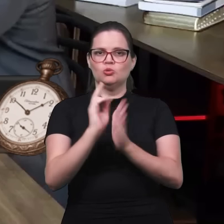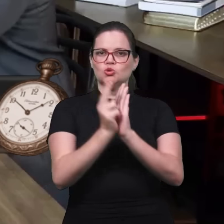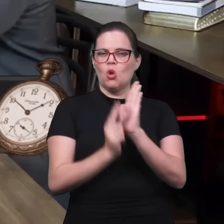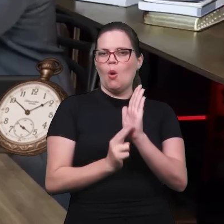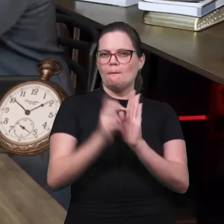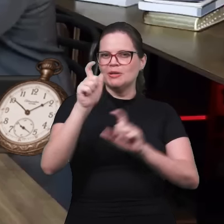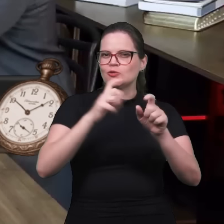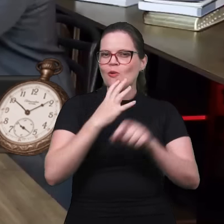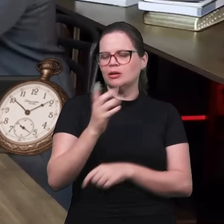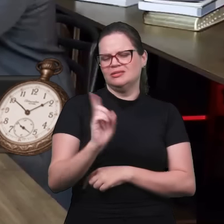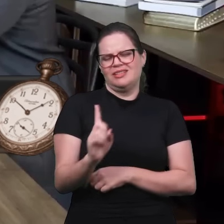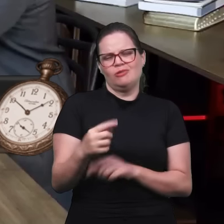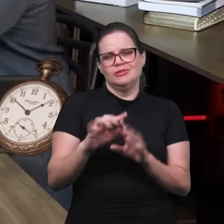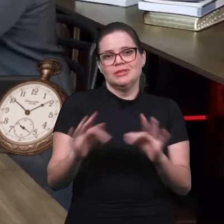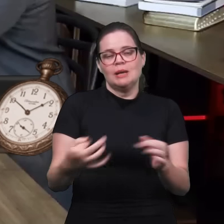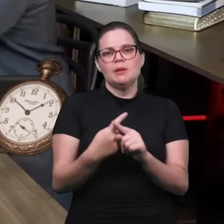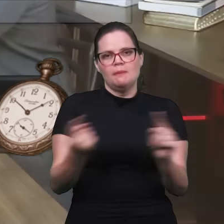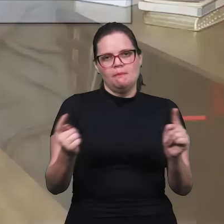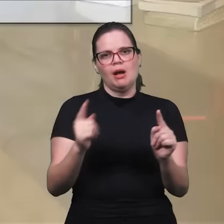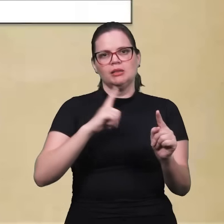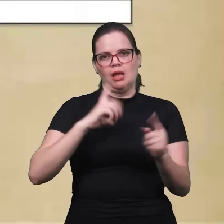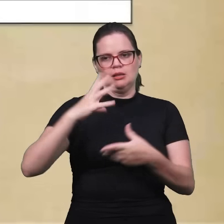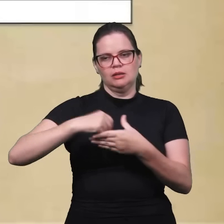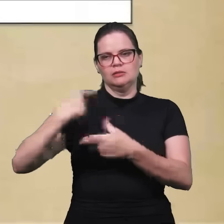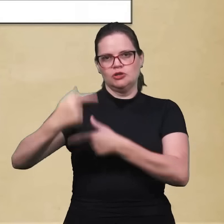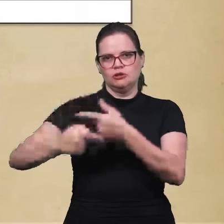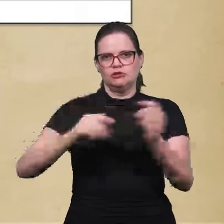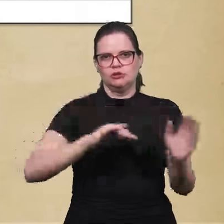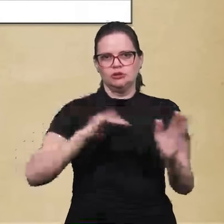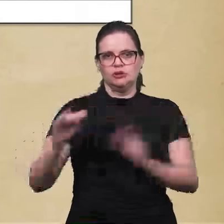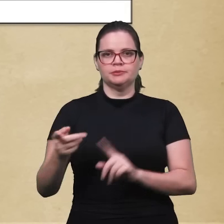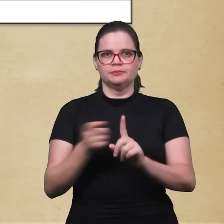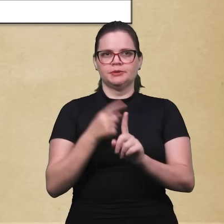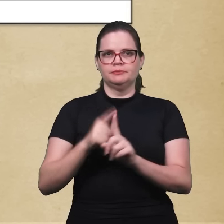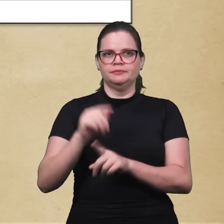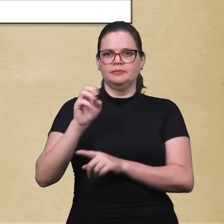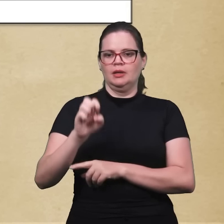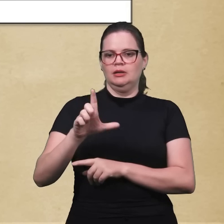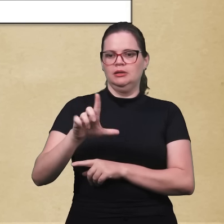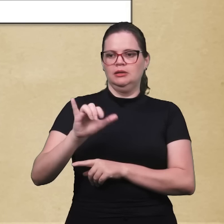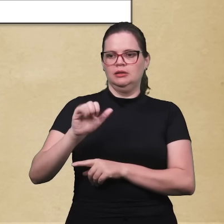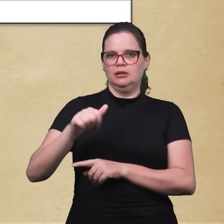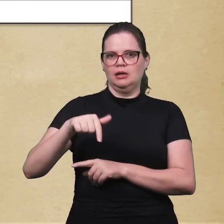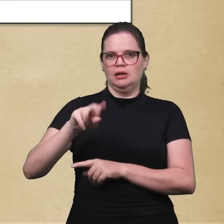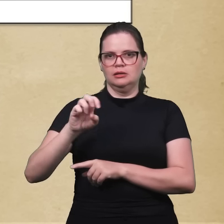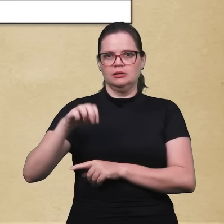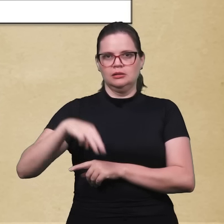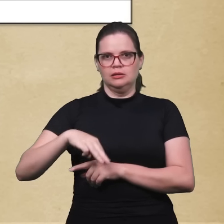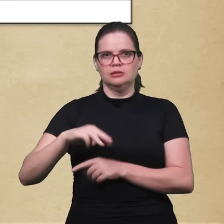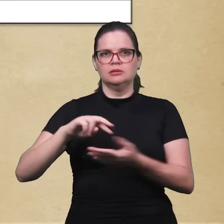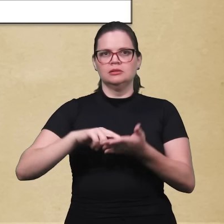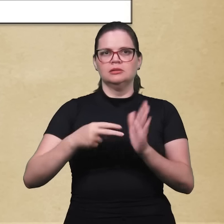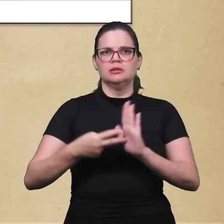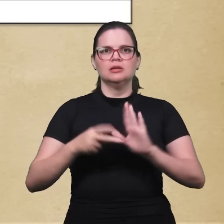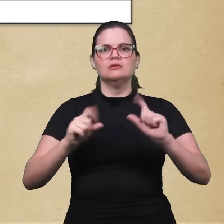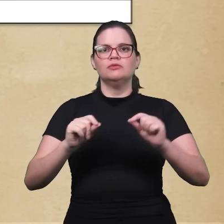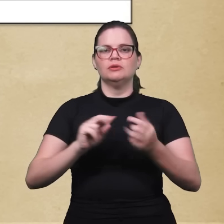o exemplo de Eliaquim, que nasceu no ano 421 a.C. O nome dele significa